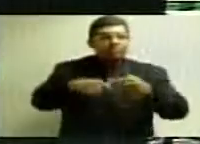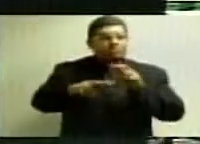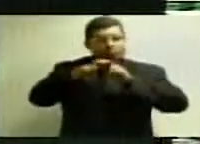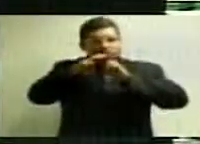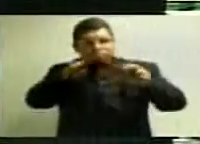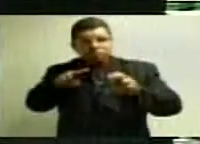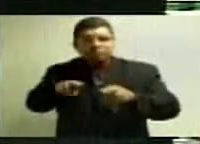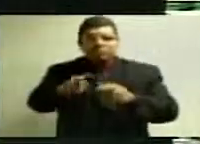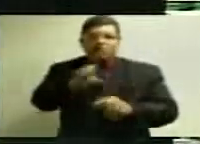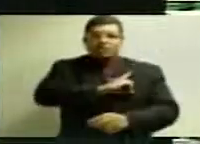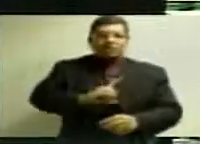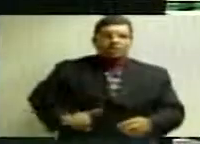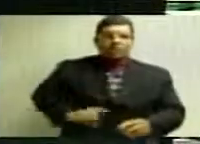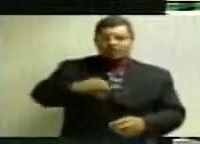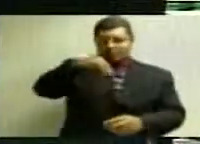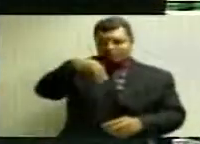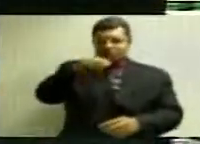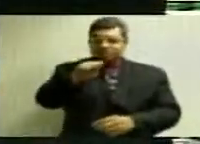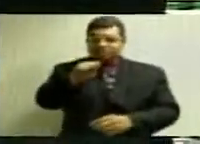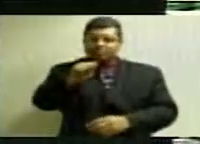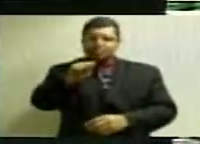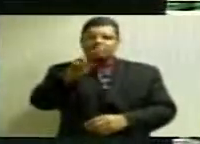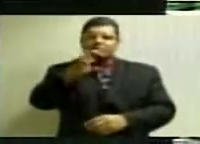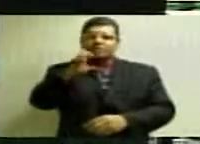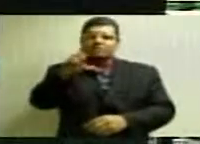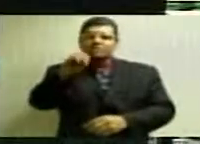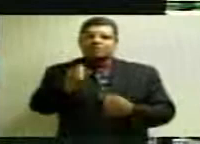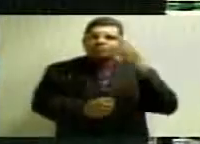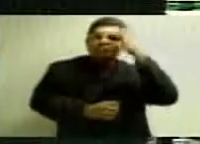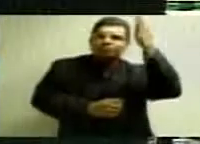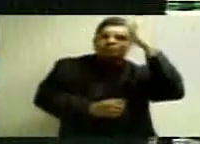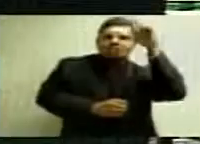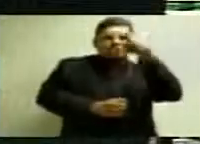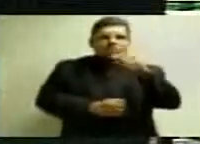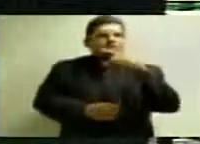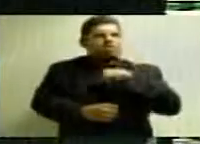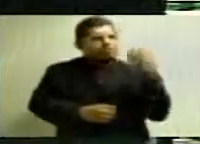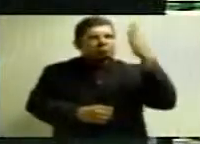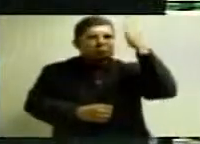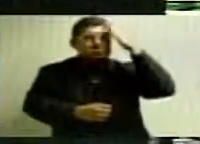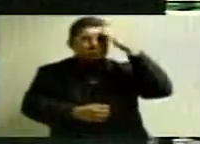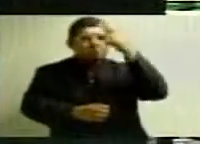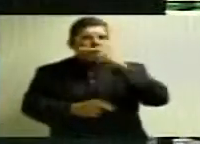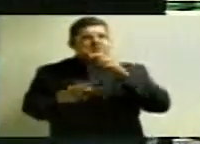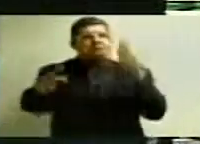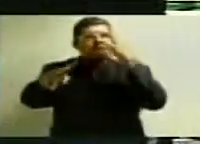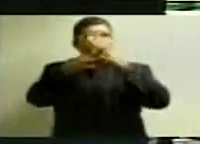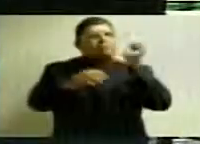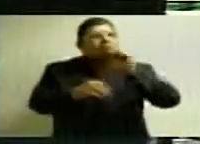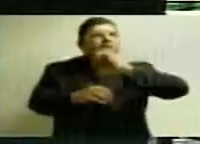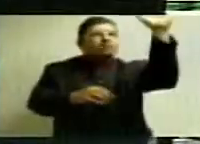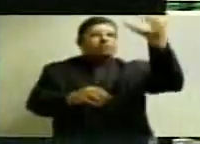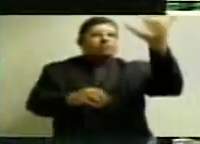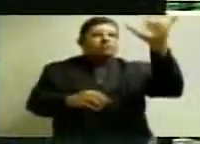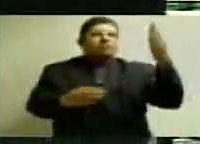monotrilho. Deputado Marcelo Ramos, imagine Vossa Excelência que nós sabemos que esta ponte saiu muito cara, a